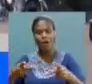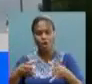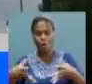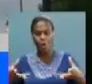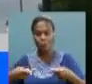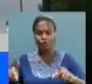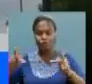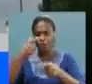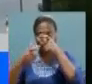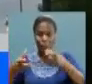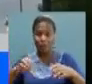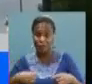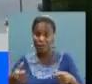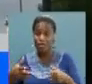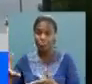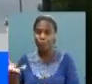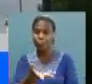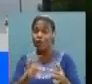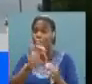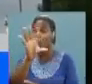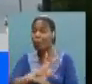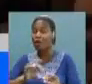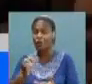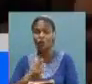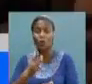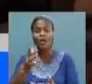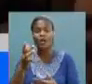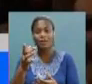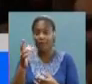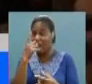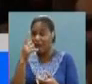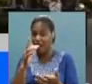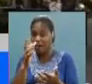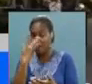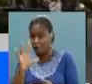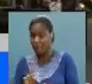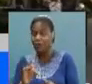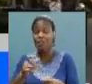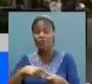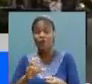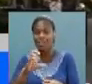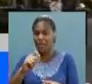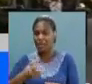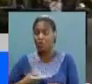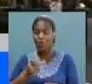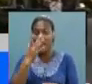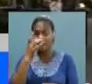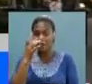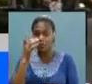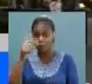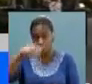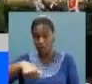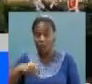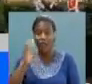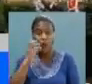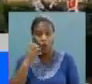na europa mas não só uma vez que também em áfrica e fora da série á o nomeadamente a áfrica do sul angola e moçambique os cidadãos nacionais